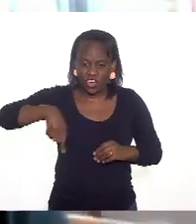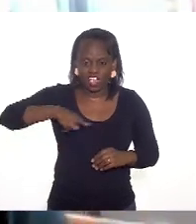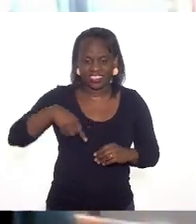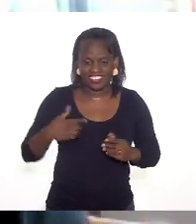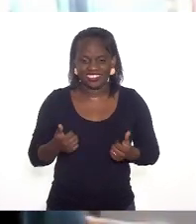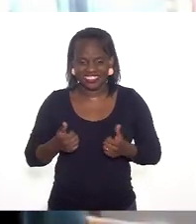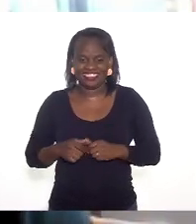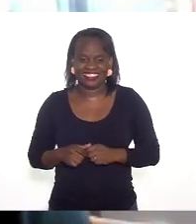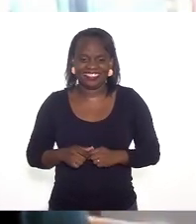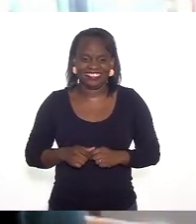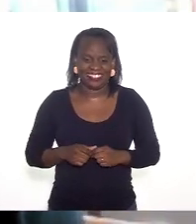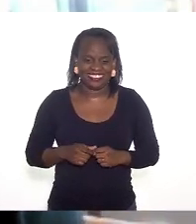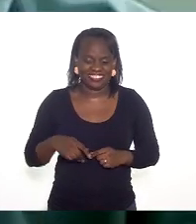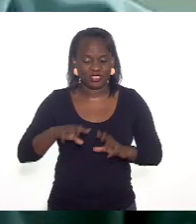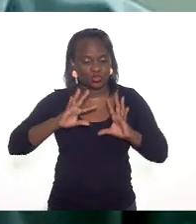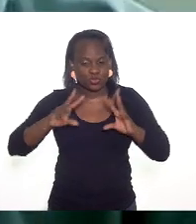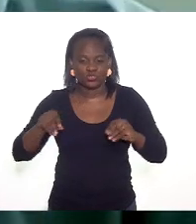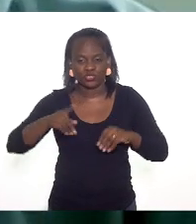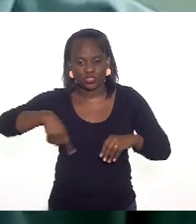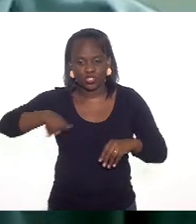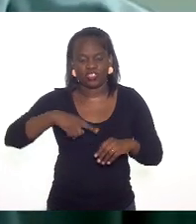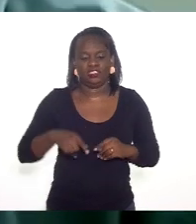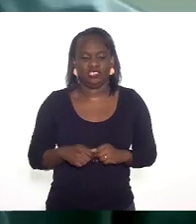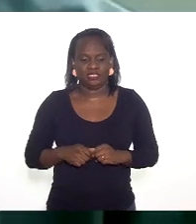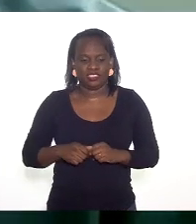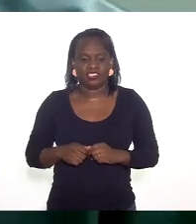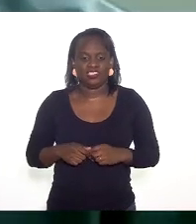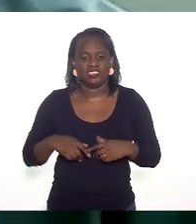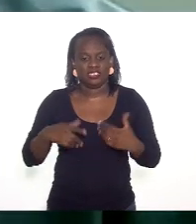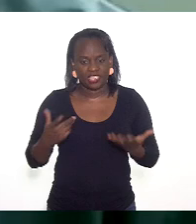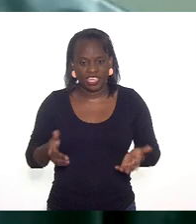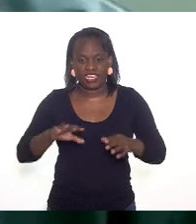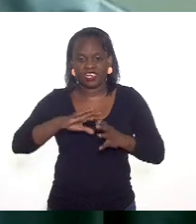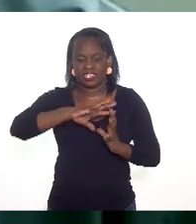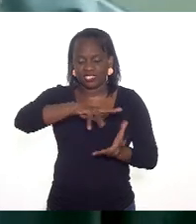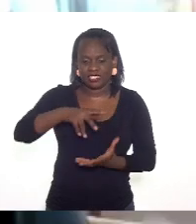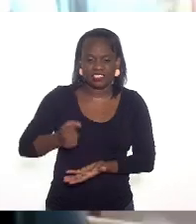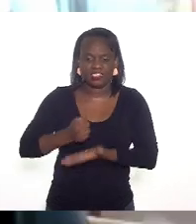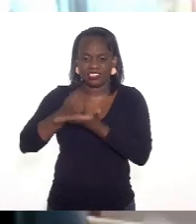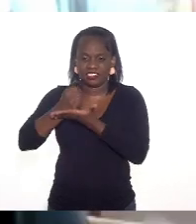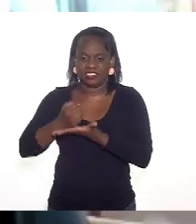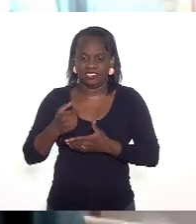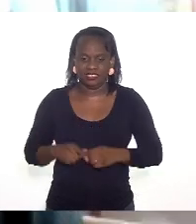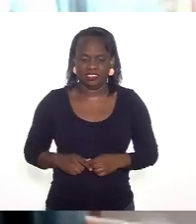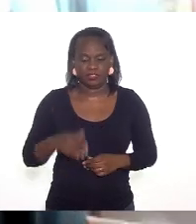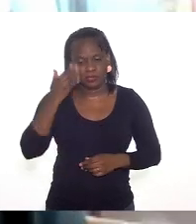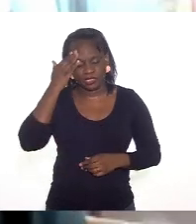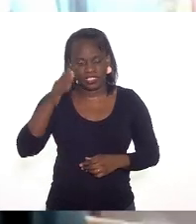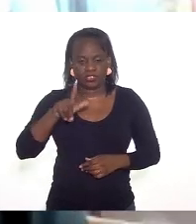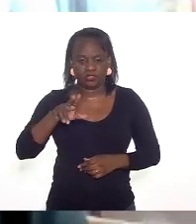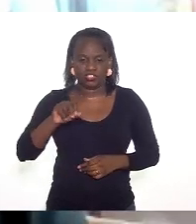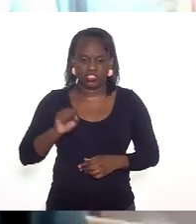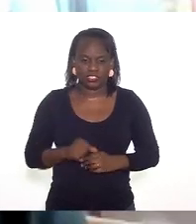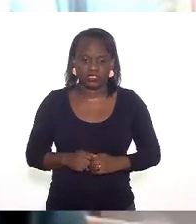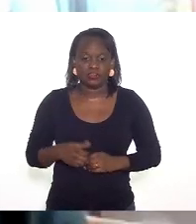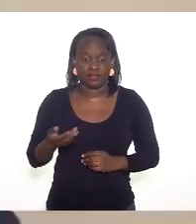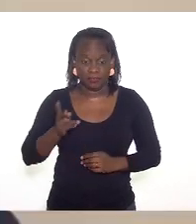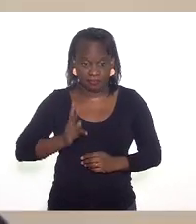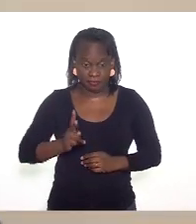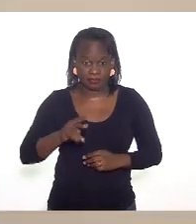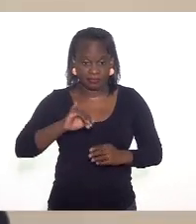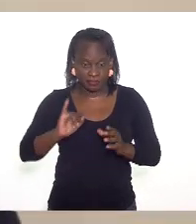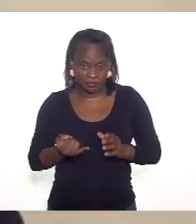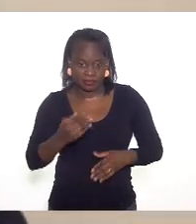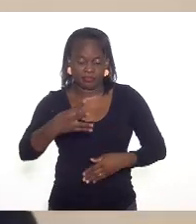ambiental. Todos nós. Ecossustentáveis. Obrigado, Luiz Paulo. Mink, eu aproveitando aqui a